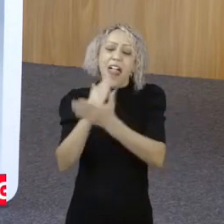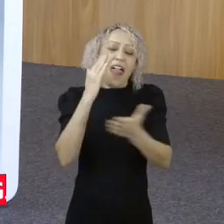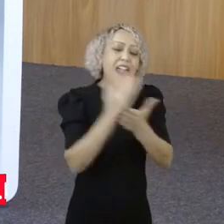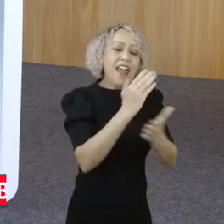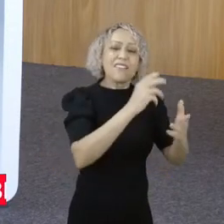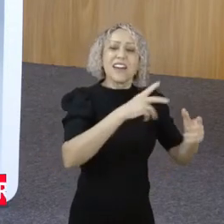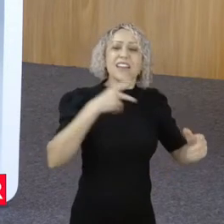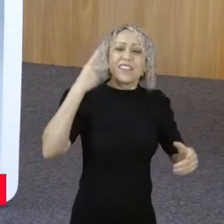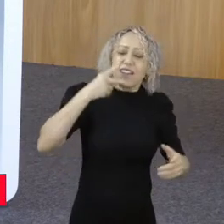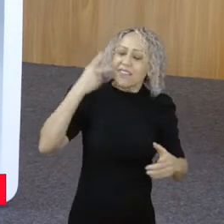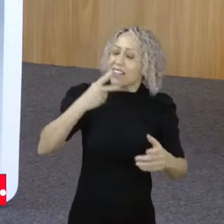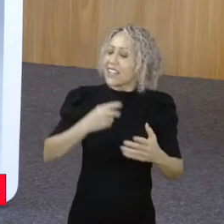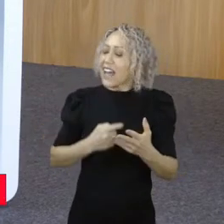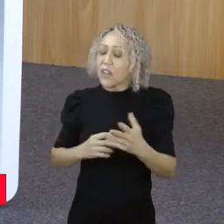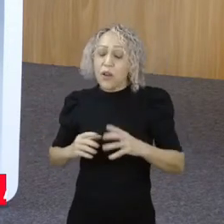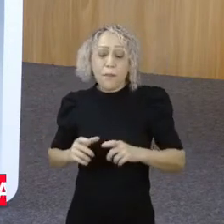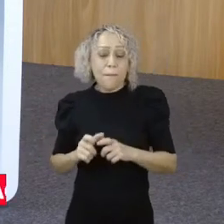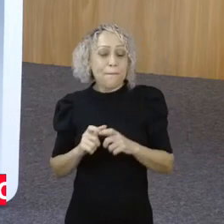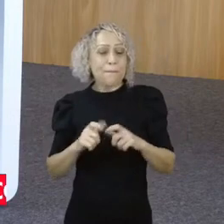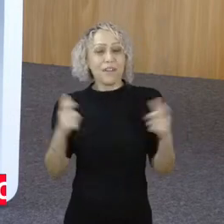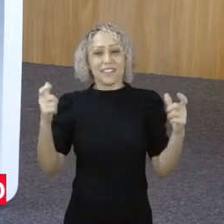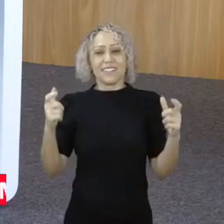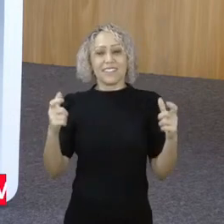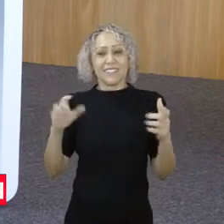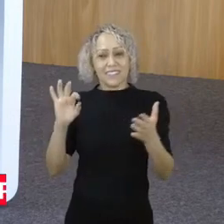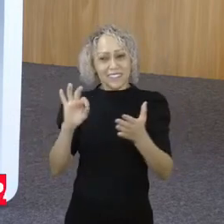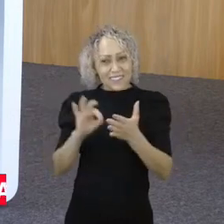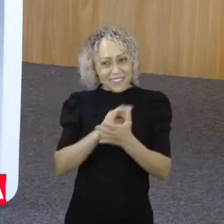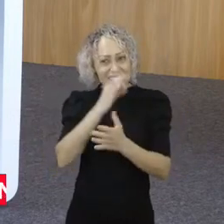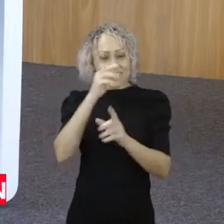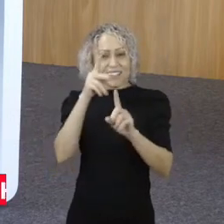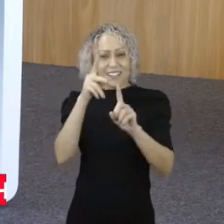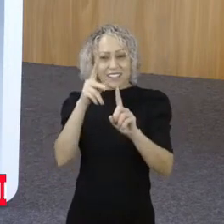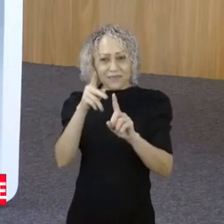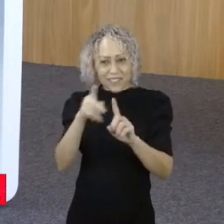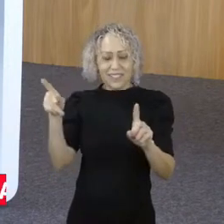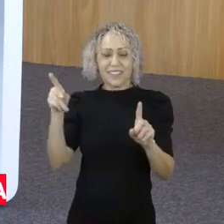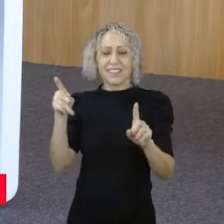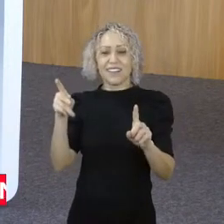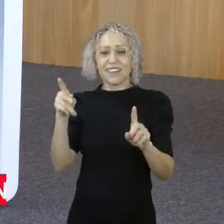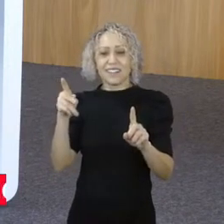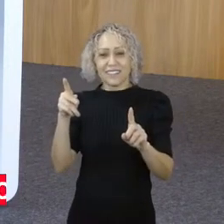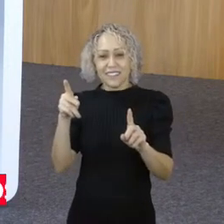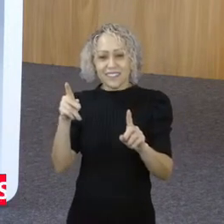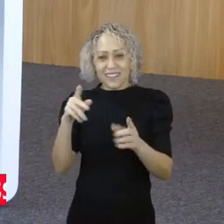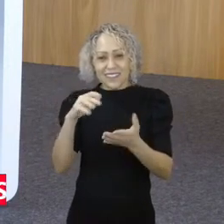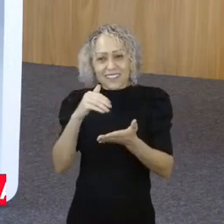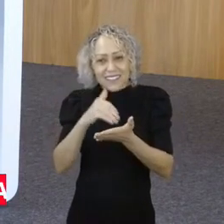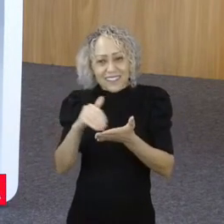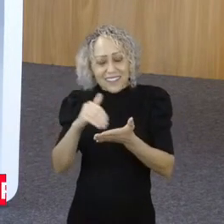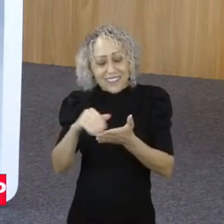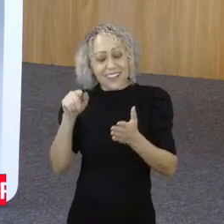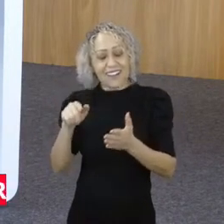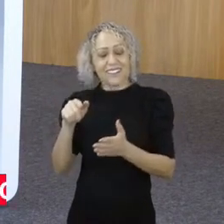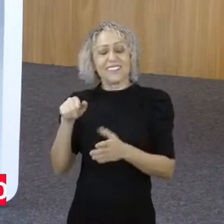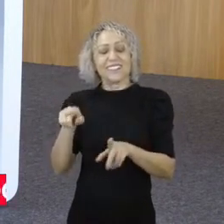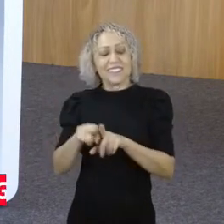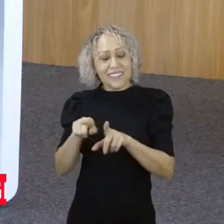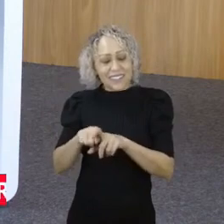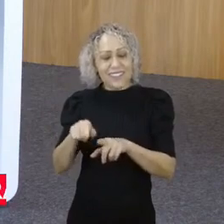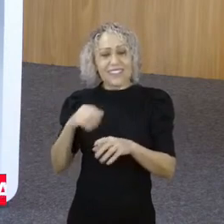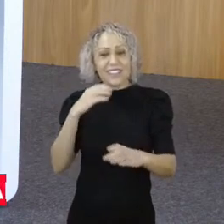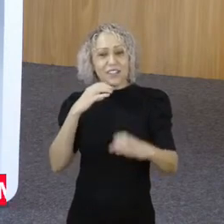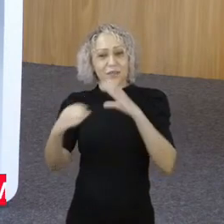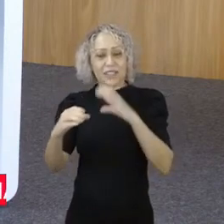e vereadoras, tá? Vamos lá, se inscreva, participe, presidente, secretário de organização. Vamos vir na nossa plenária segunda-feira com a nossa